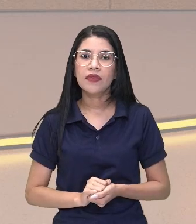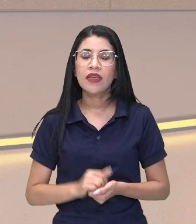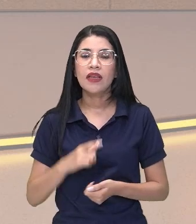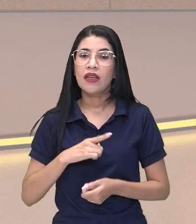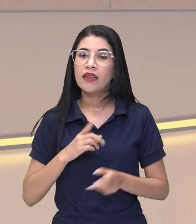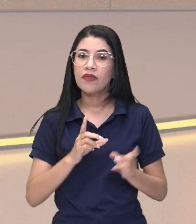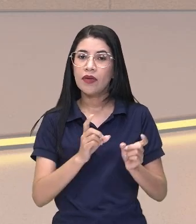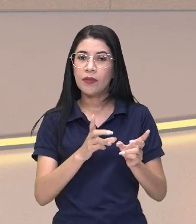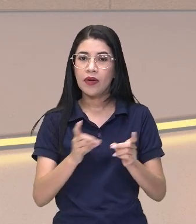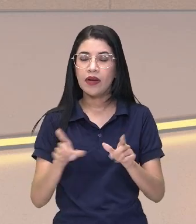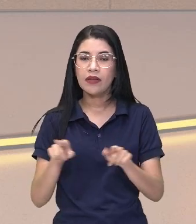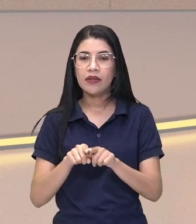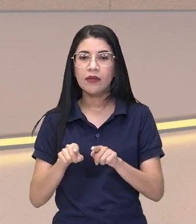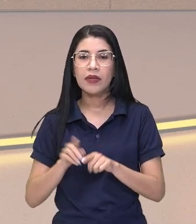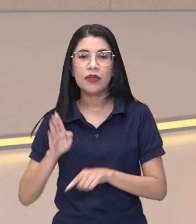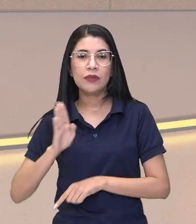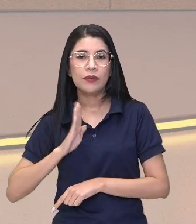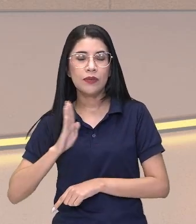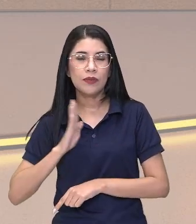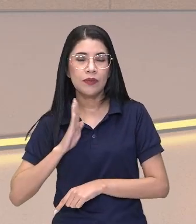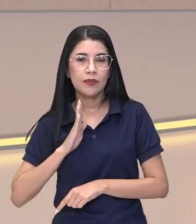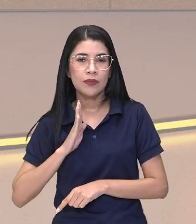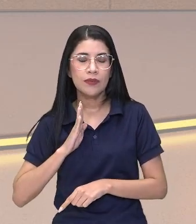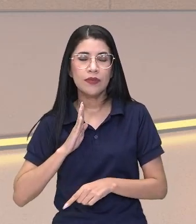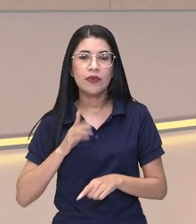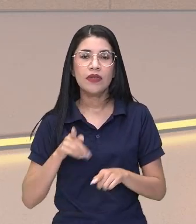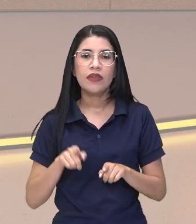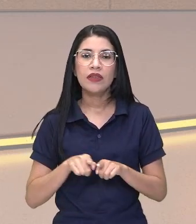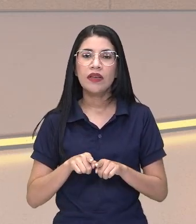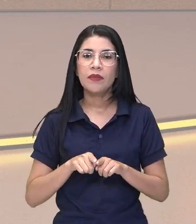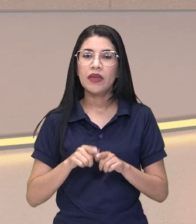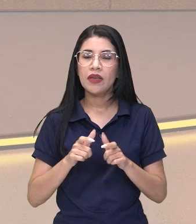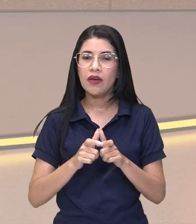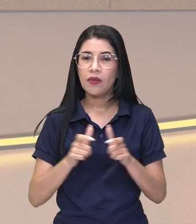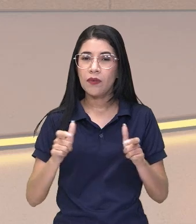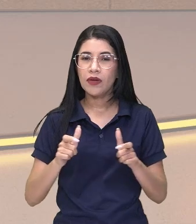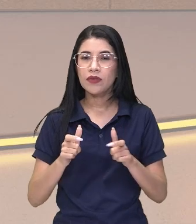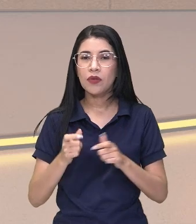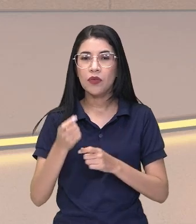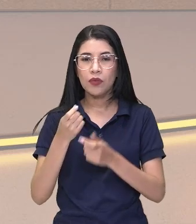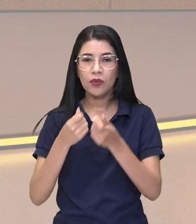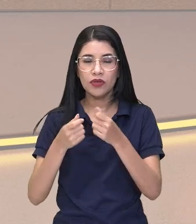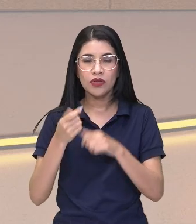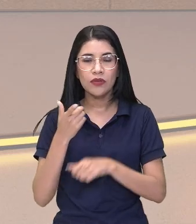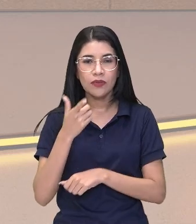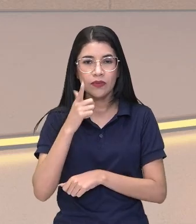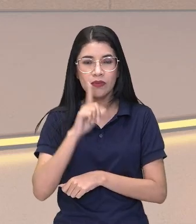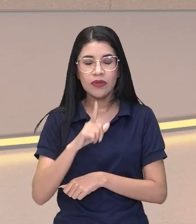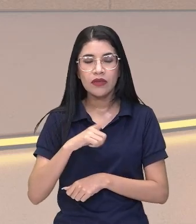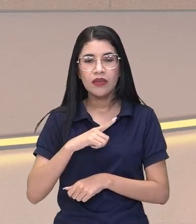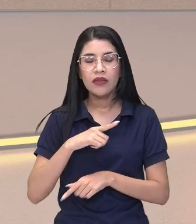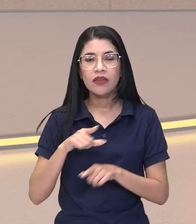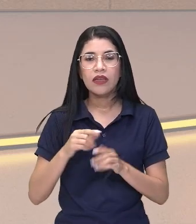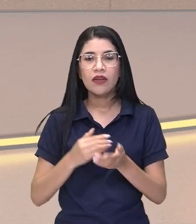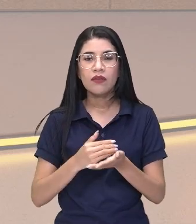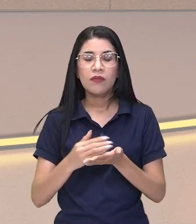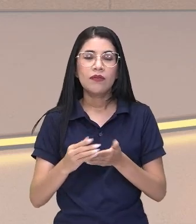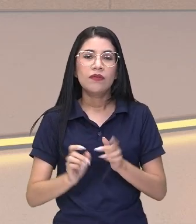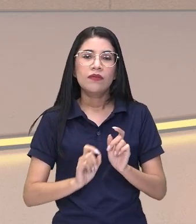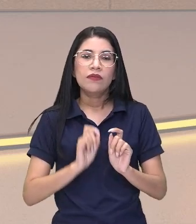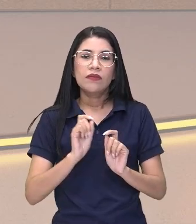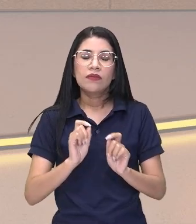comércio, os burgueses começando então aí a ganhar tanto dinheiro que eles vão começar então aí, não é mesmo,